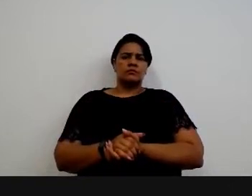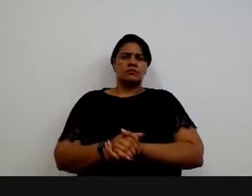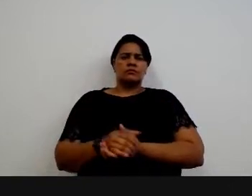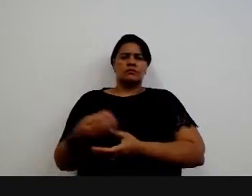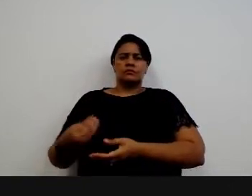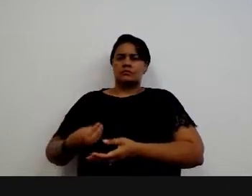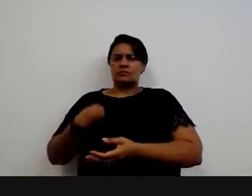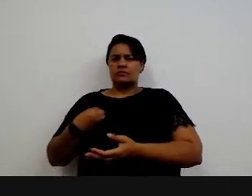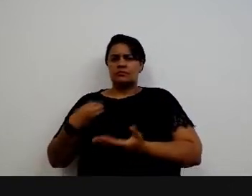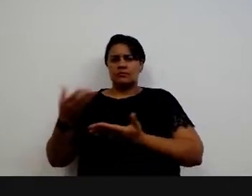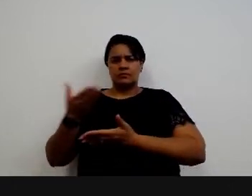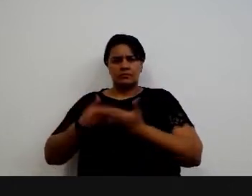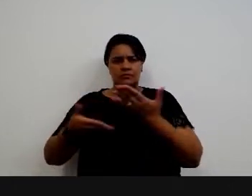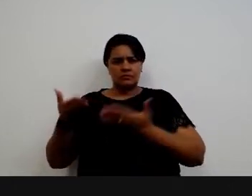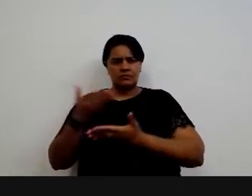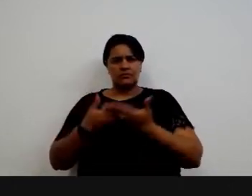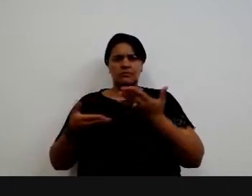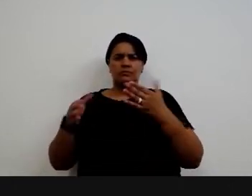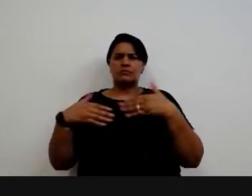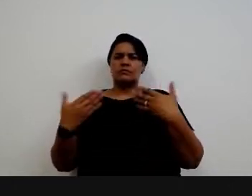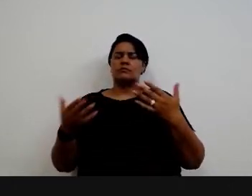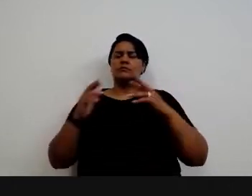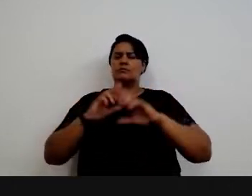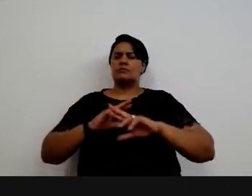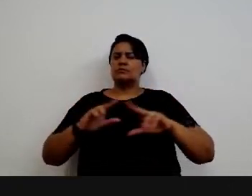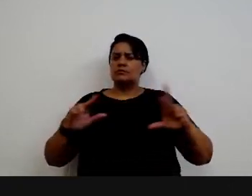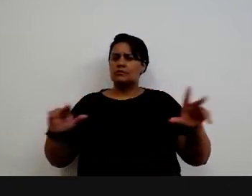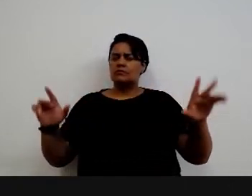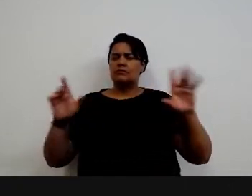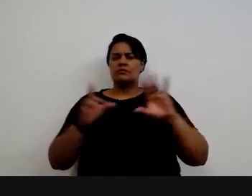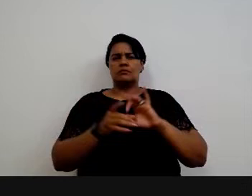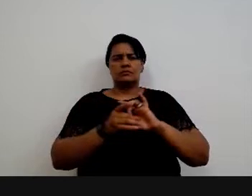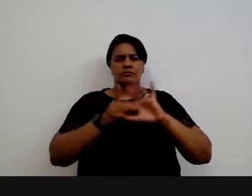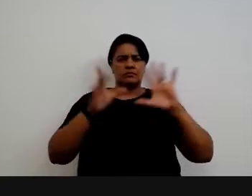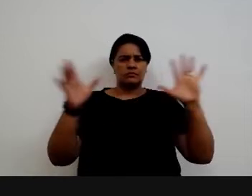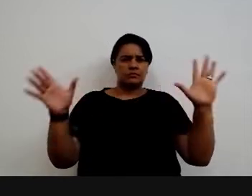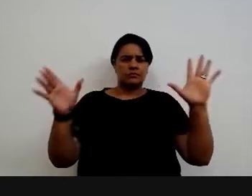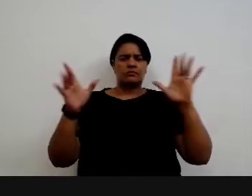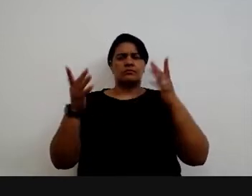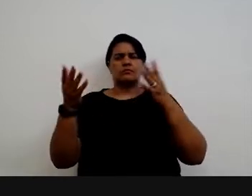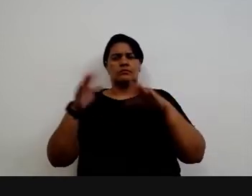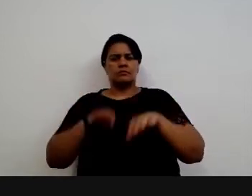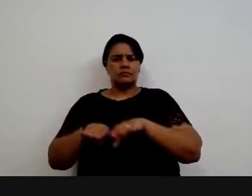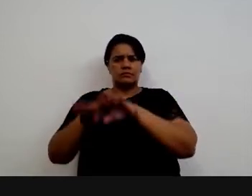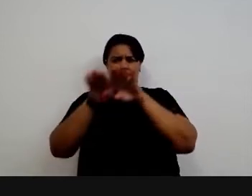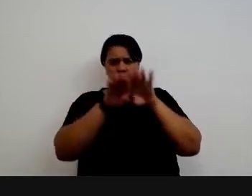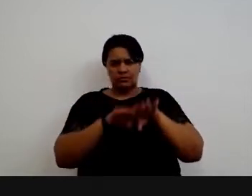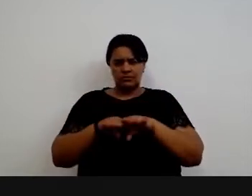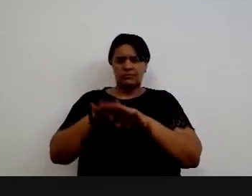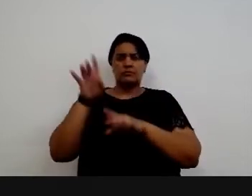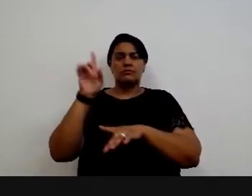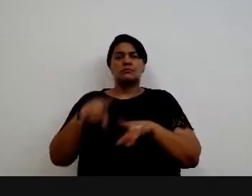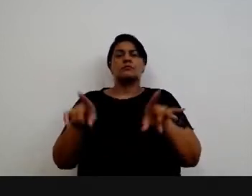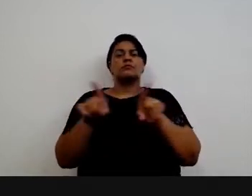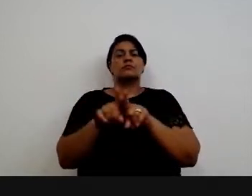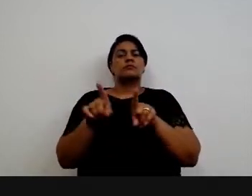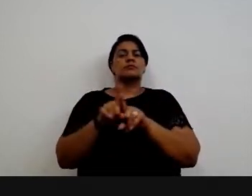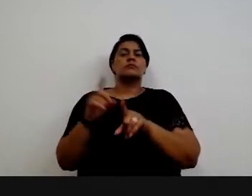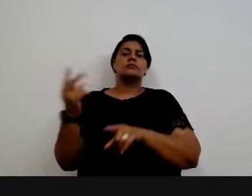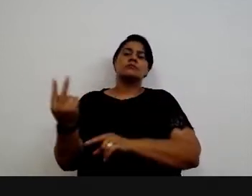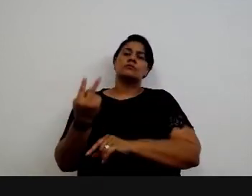convívio respeitoso, né, a diversidade, a liberdade, a igualdade, e aí também os valores.